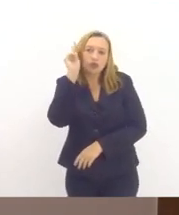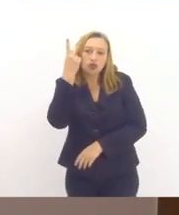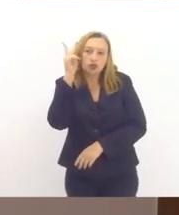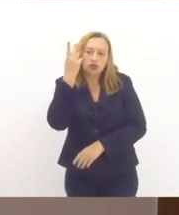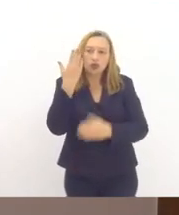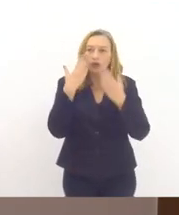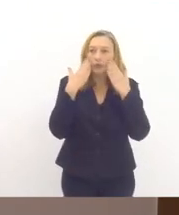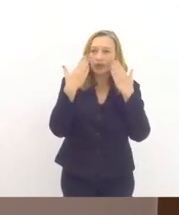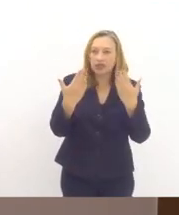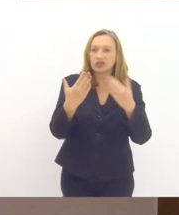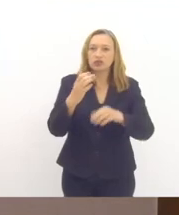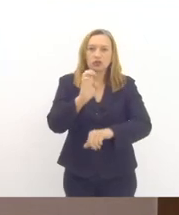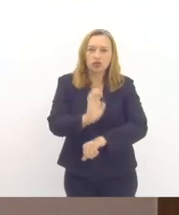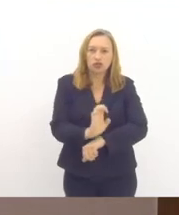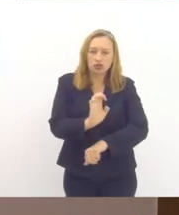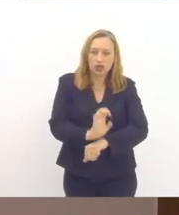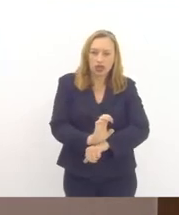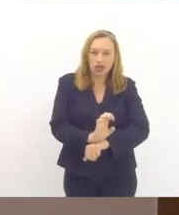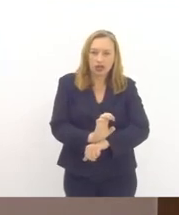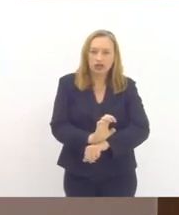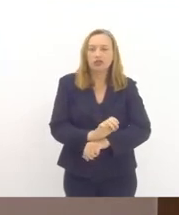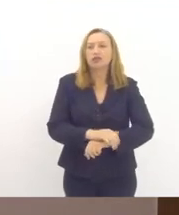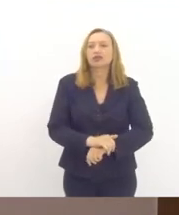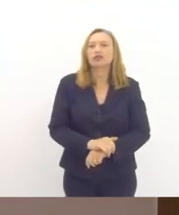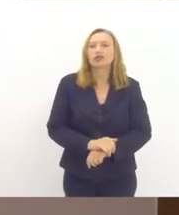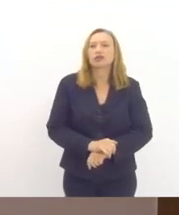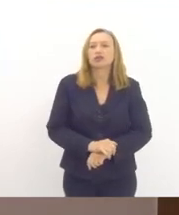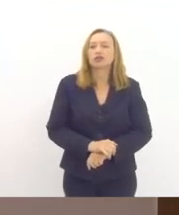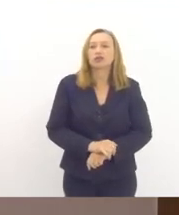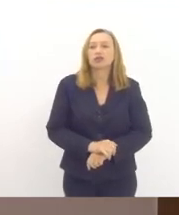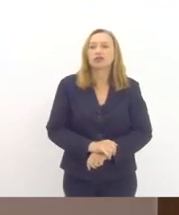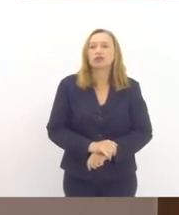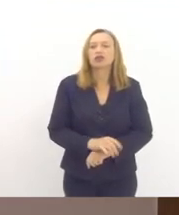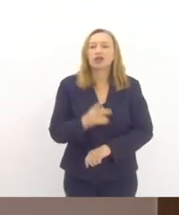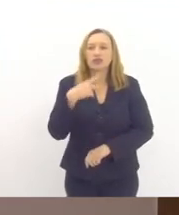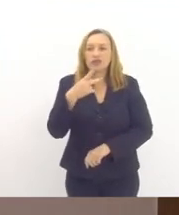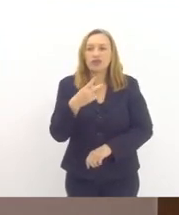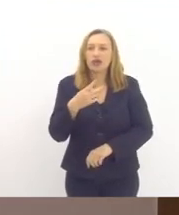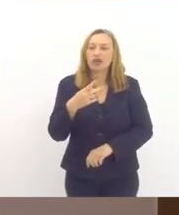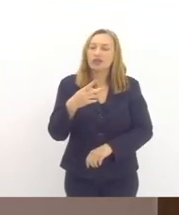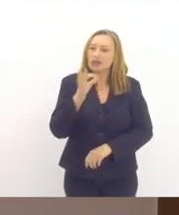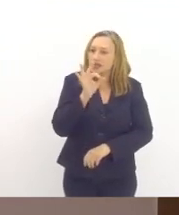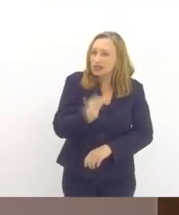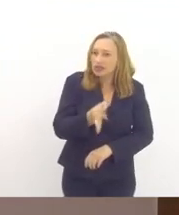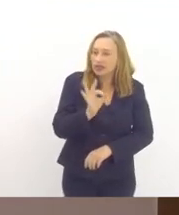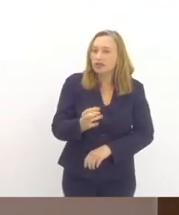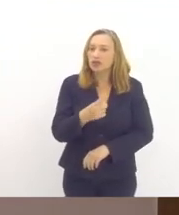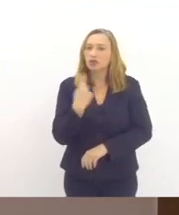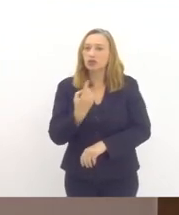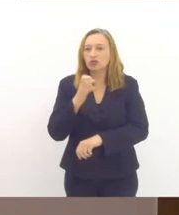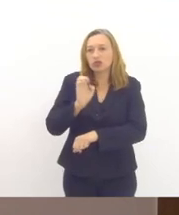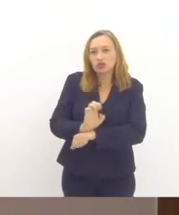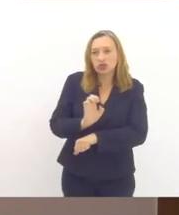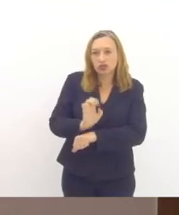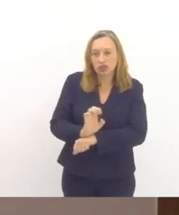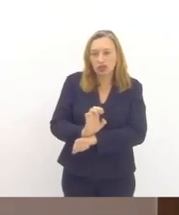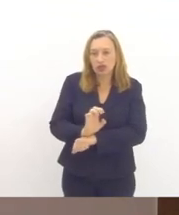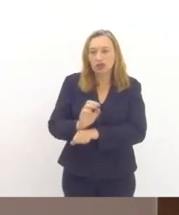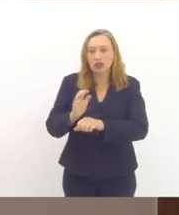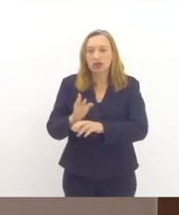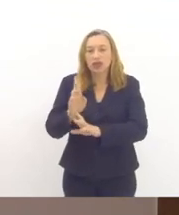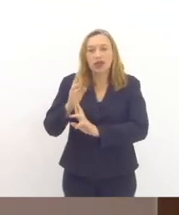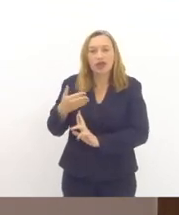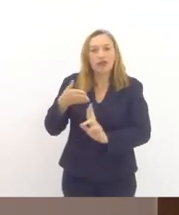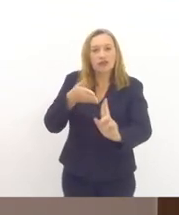do Estado e da situação, e aí se menciona especificamente o nosso Estado como um Estado